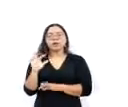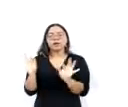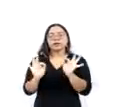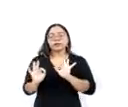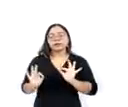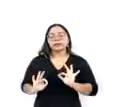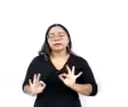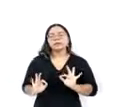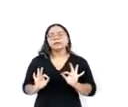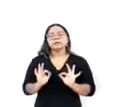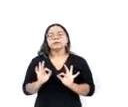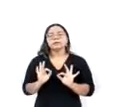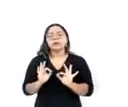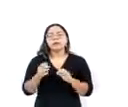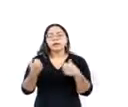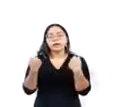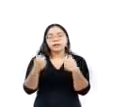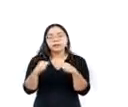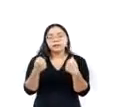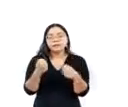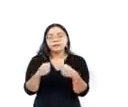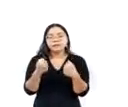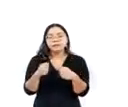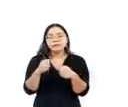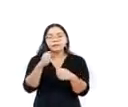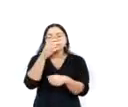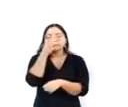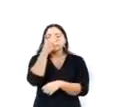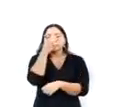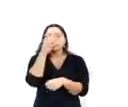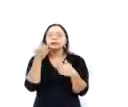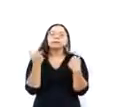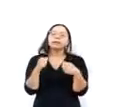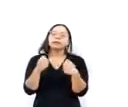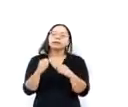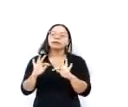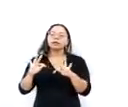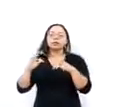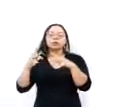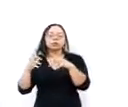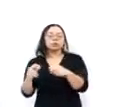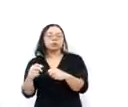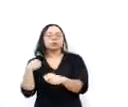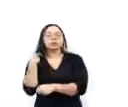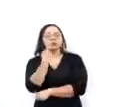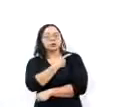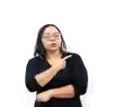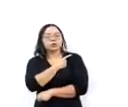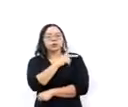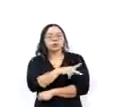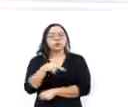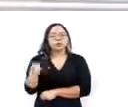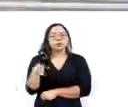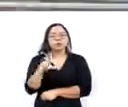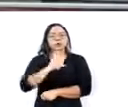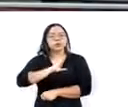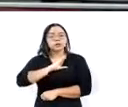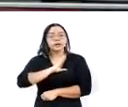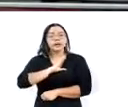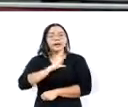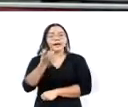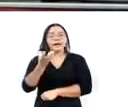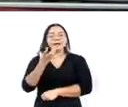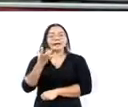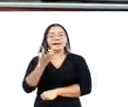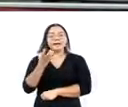na pandemia era necessário. Fato esse que levou a todos nós, enquanto educadores em